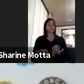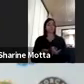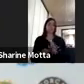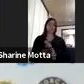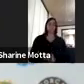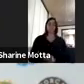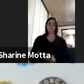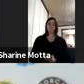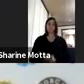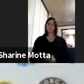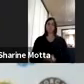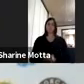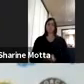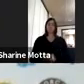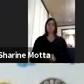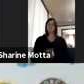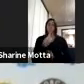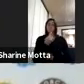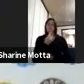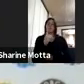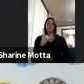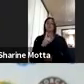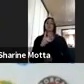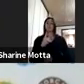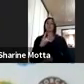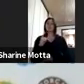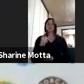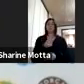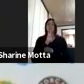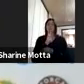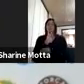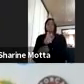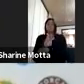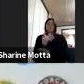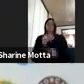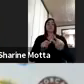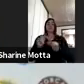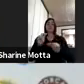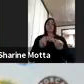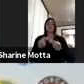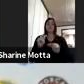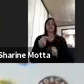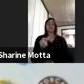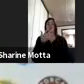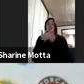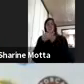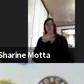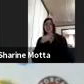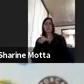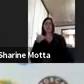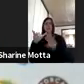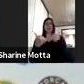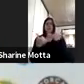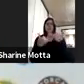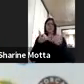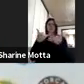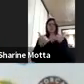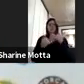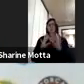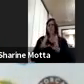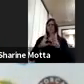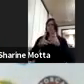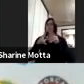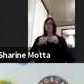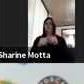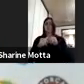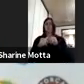Tá? Nós vamos ver também no final aqui mais um videozinho que eu falei, de menininhos jogando futebol, que tem a ver